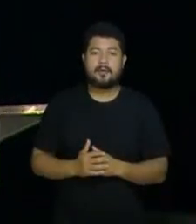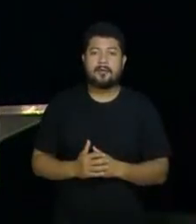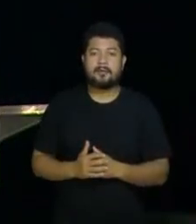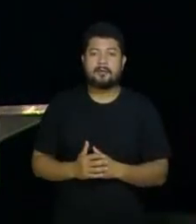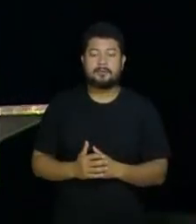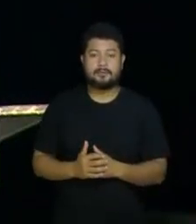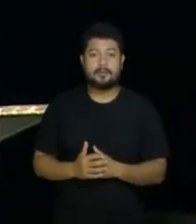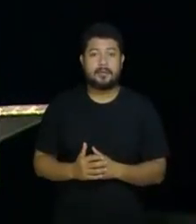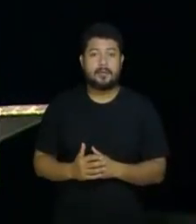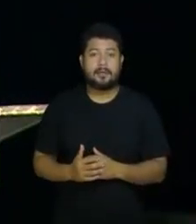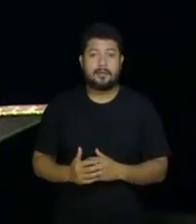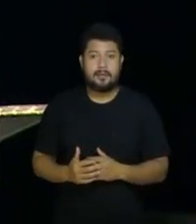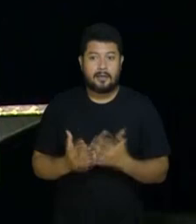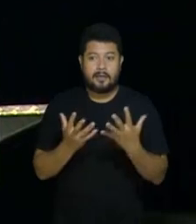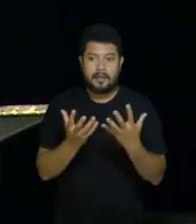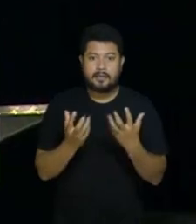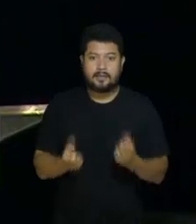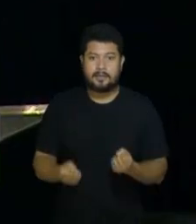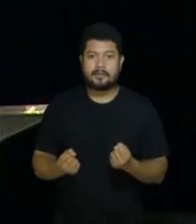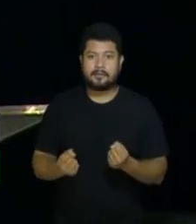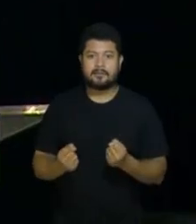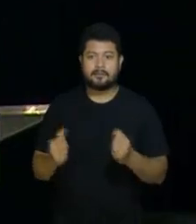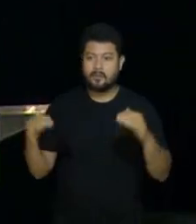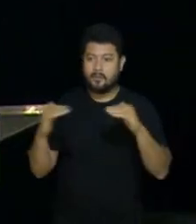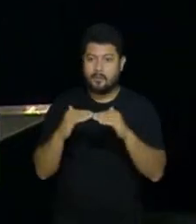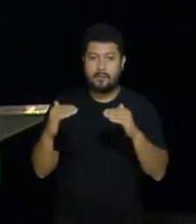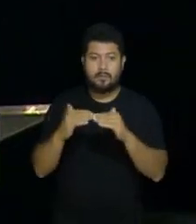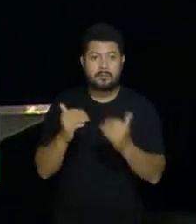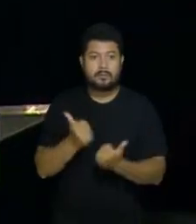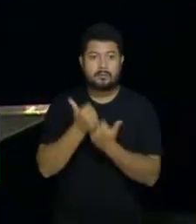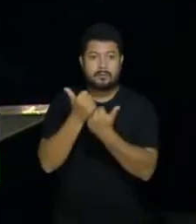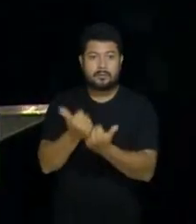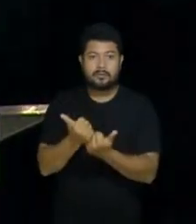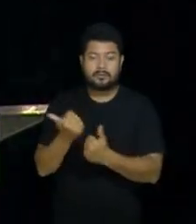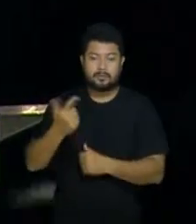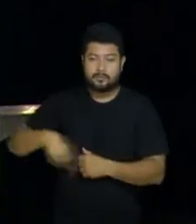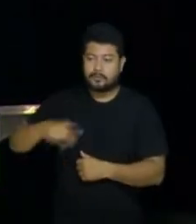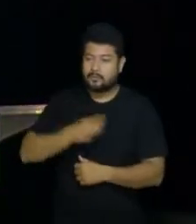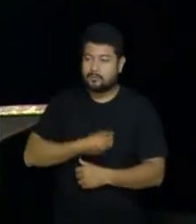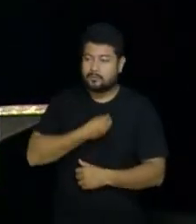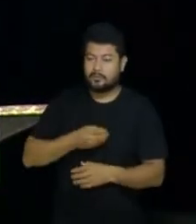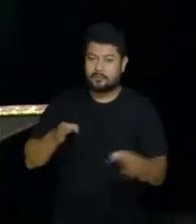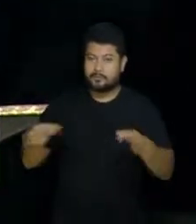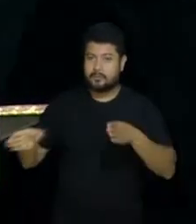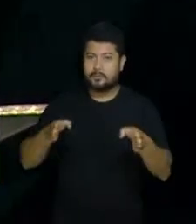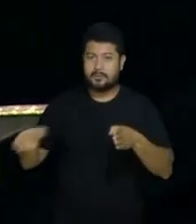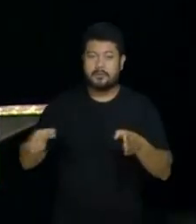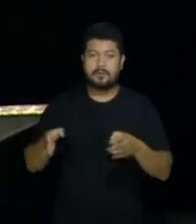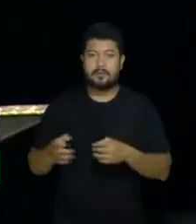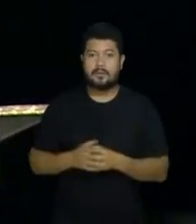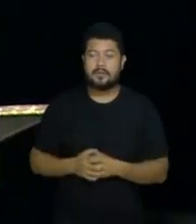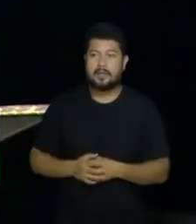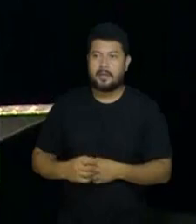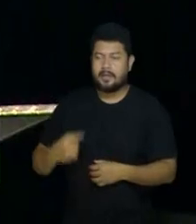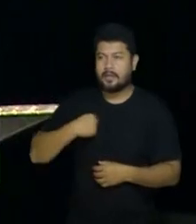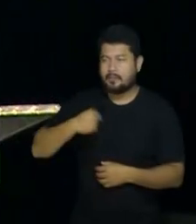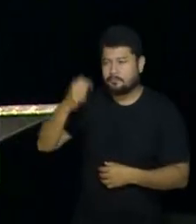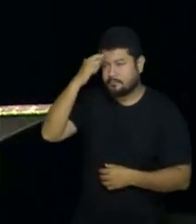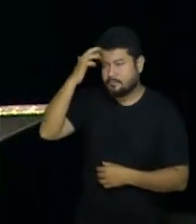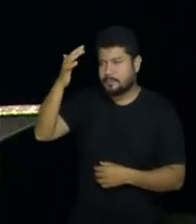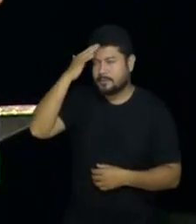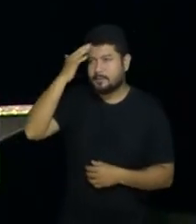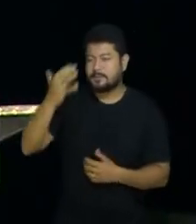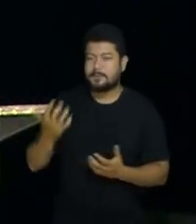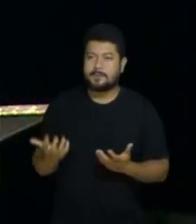tenha vivido esses dias com tanta alegria. Em meu ver, não haveria outra condição